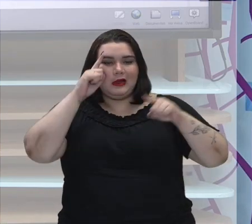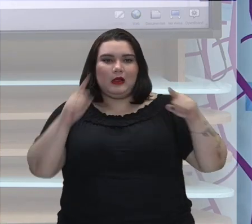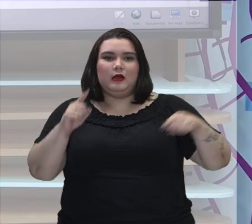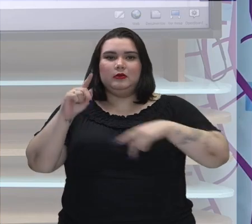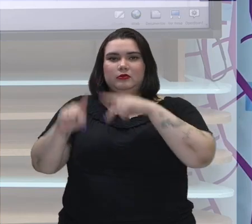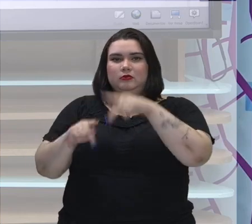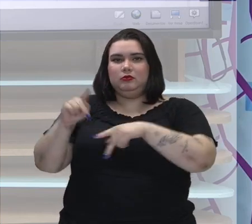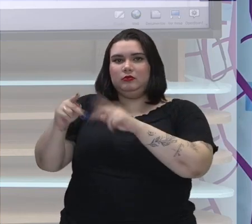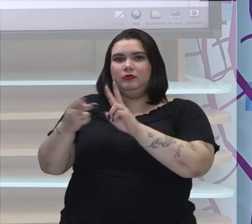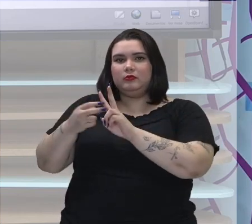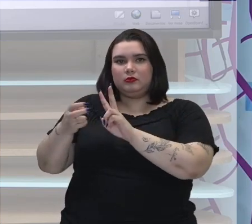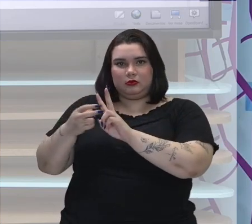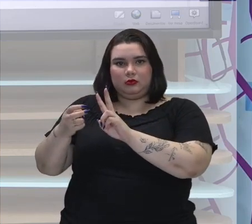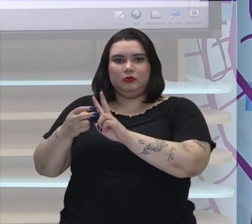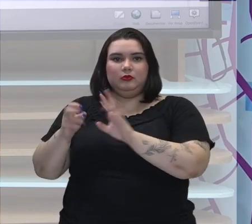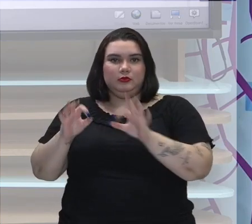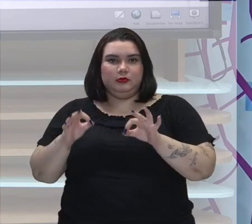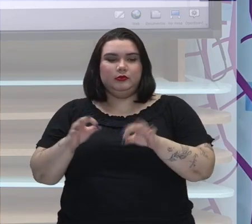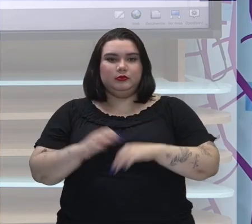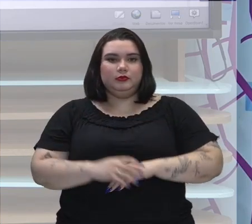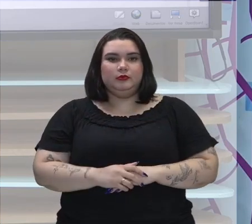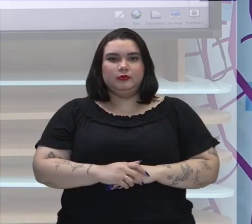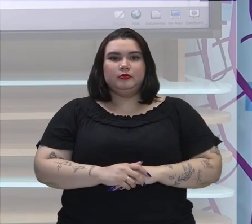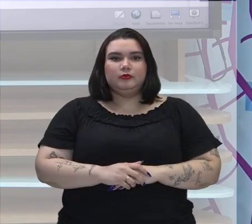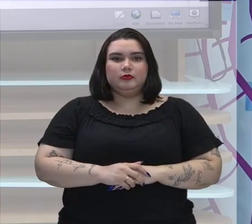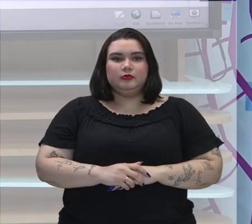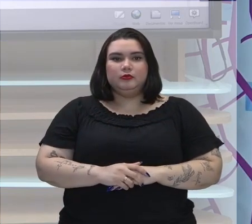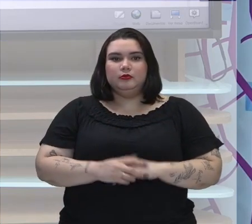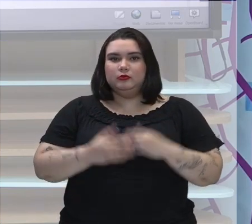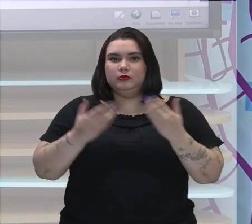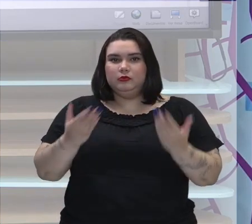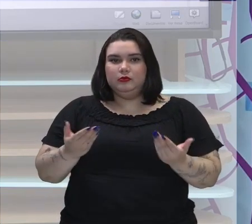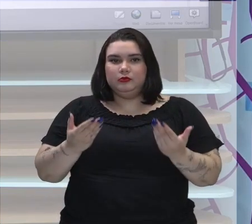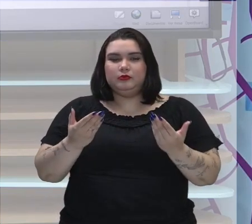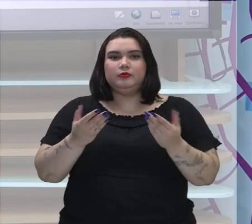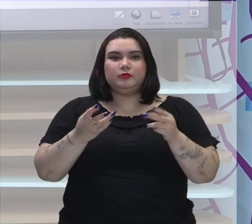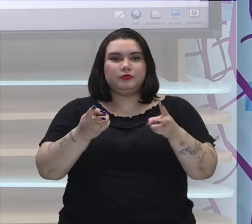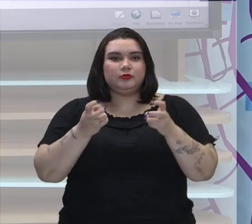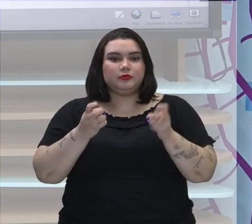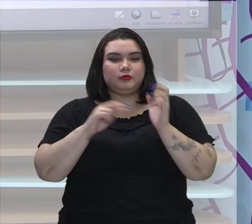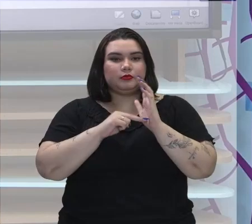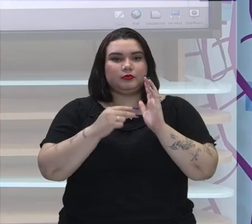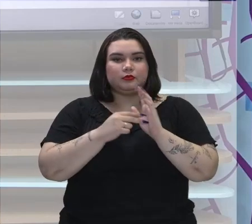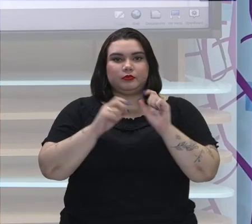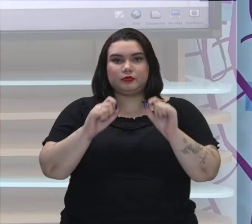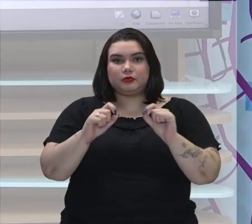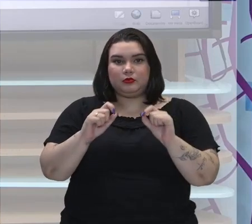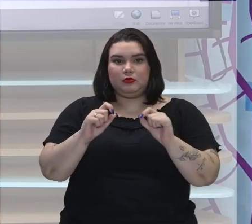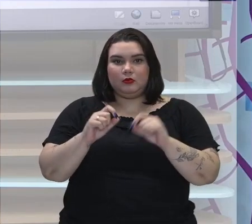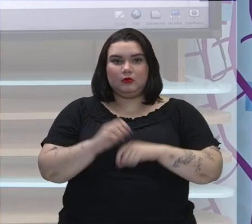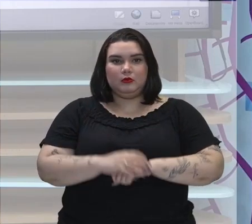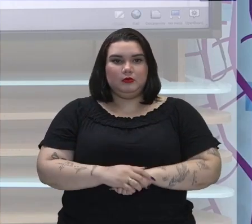populações indígenas. Então, isso quer dizer o quê? Que essa relação